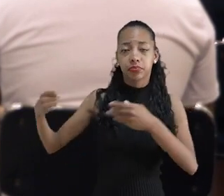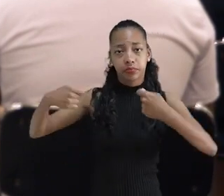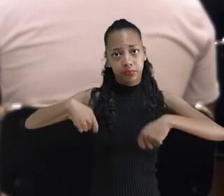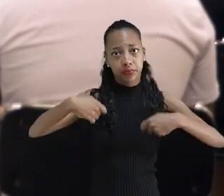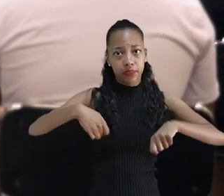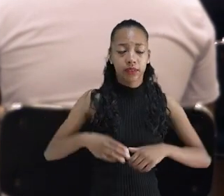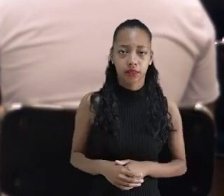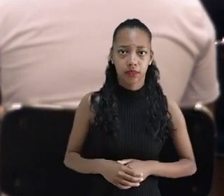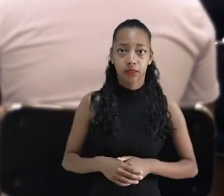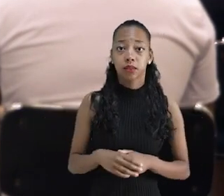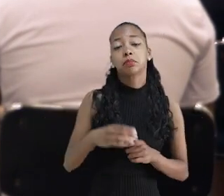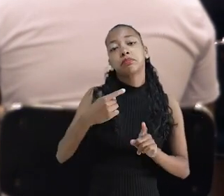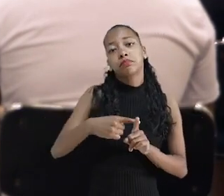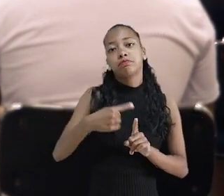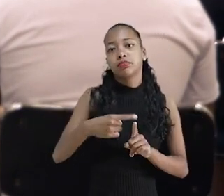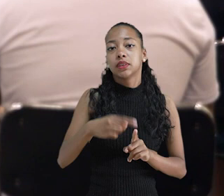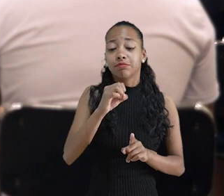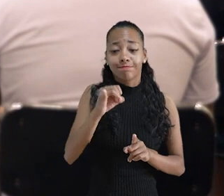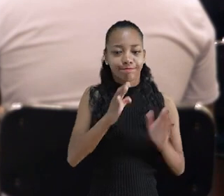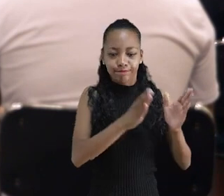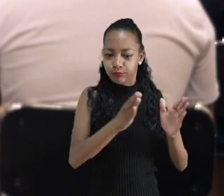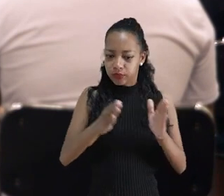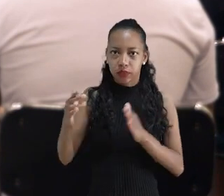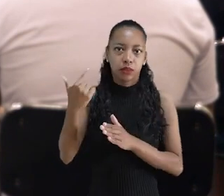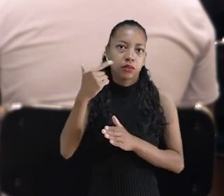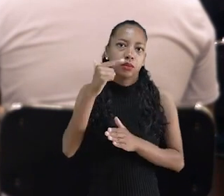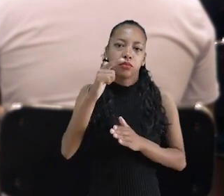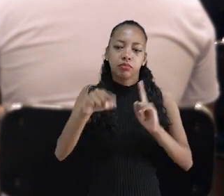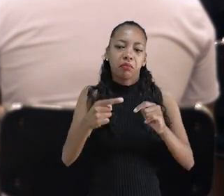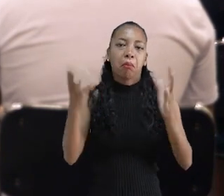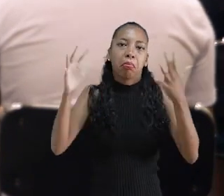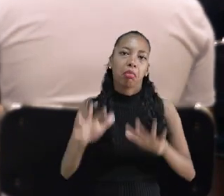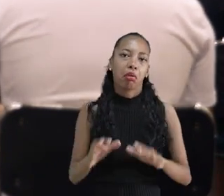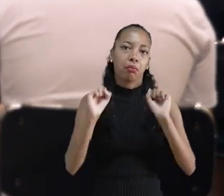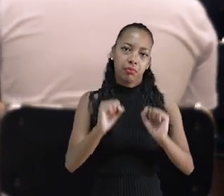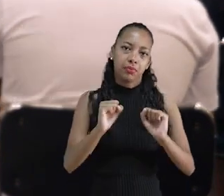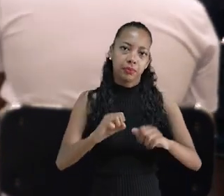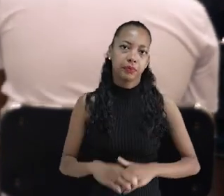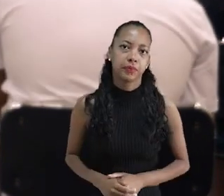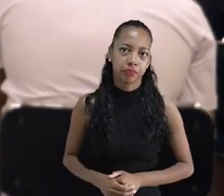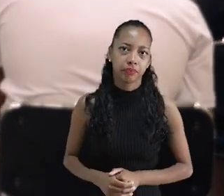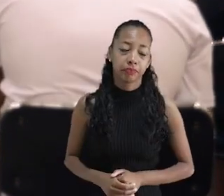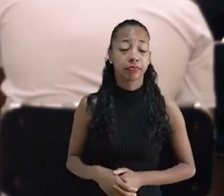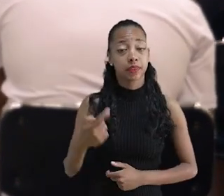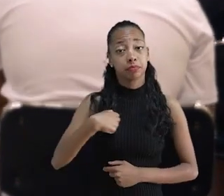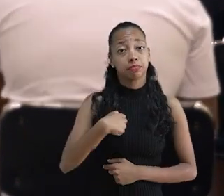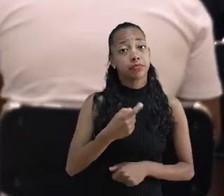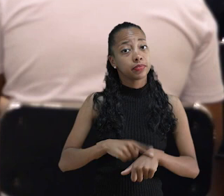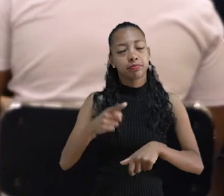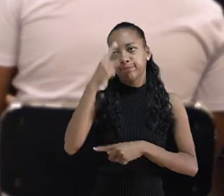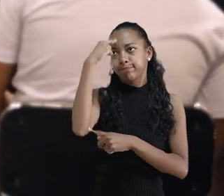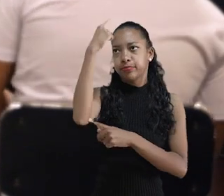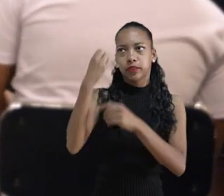política porque senão a gente i ser atropelado né E aí é onde surge a ideia de